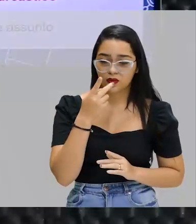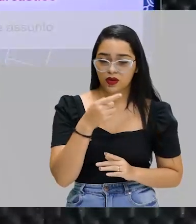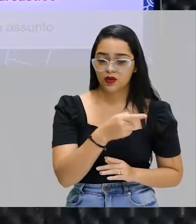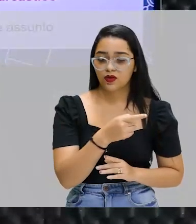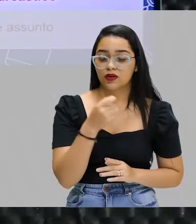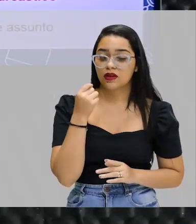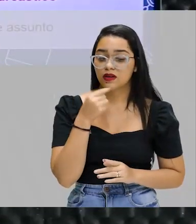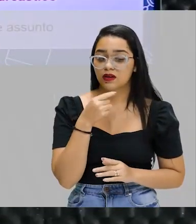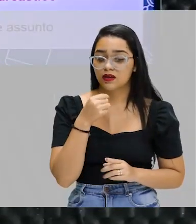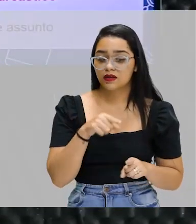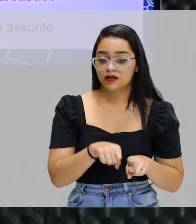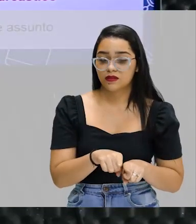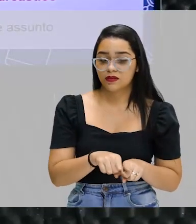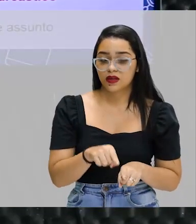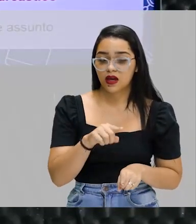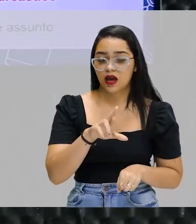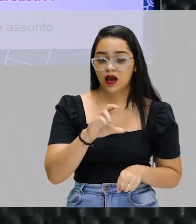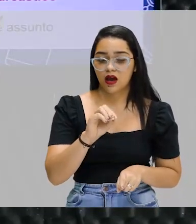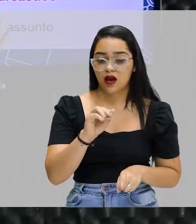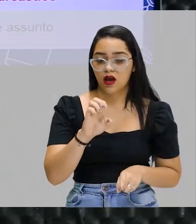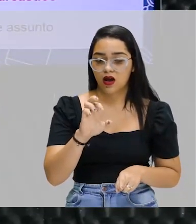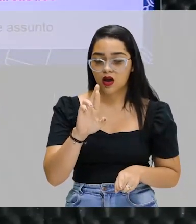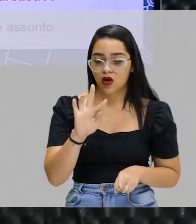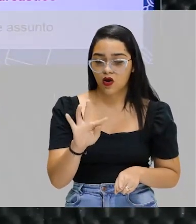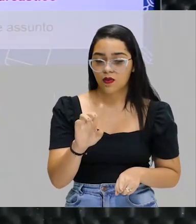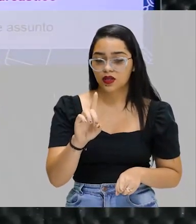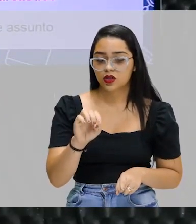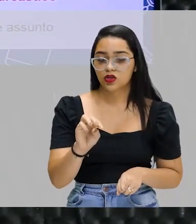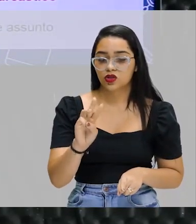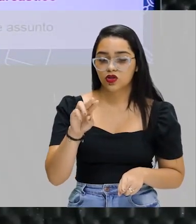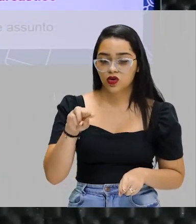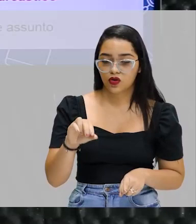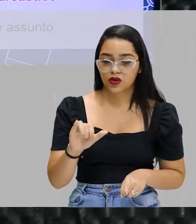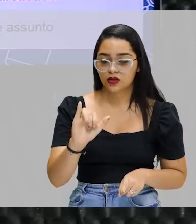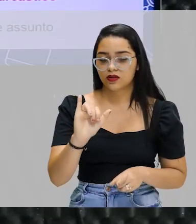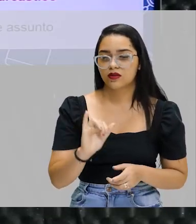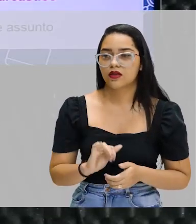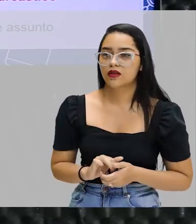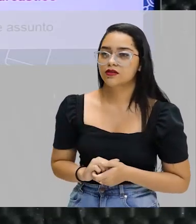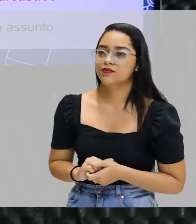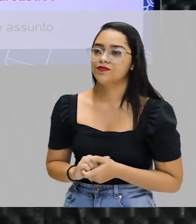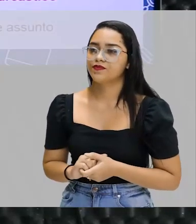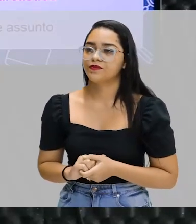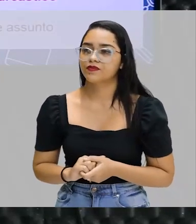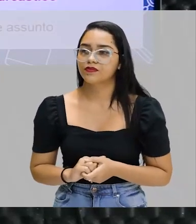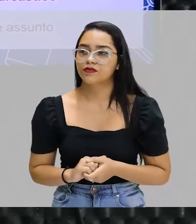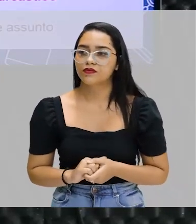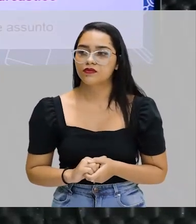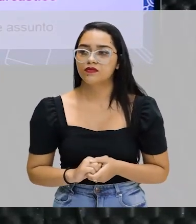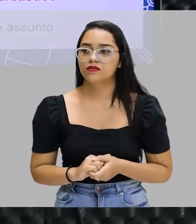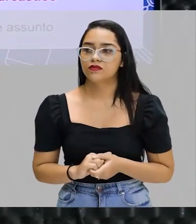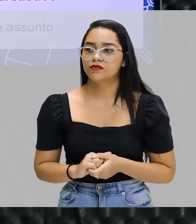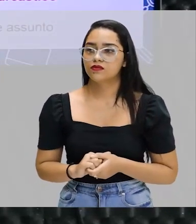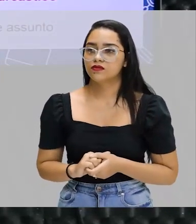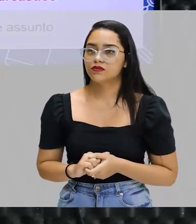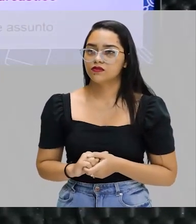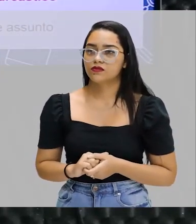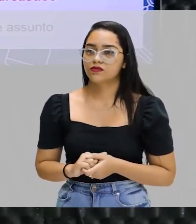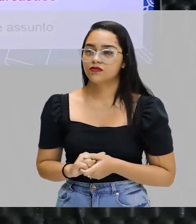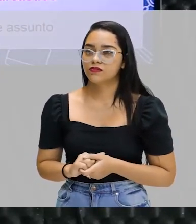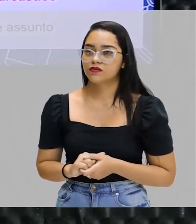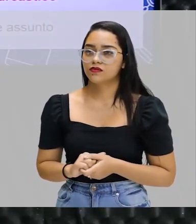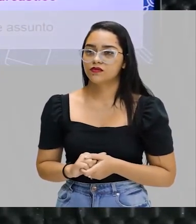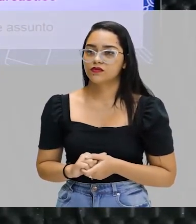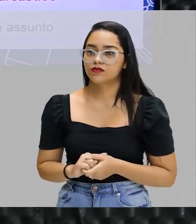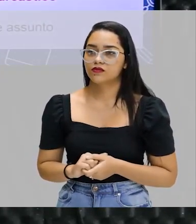entrevistador e ela faz isso a partir de um comentário sarcástico que ela direciona ao colega dela